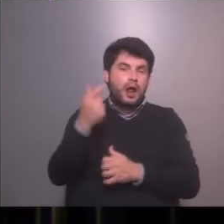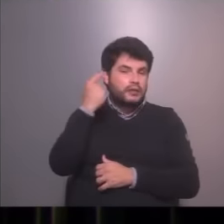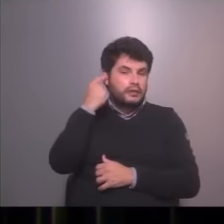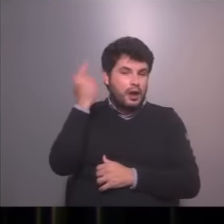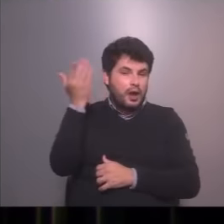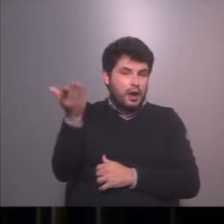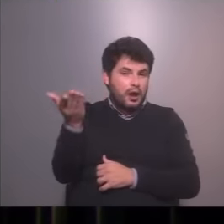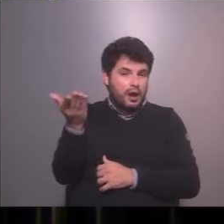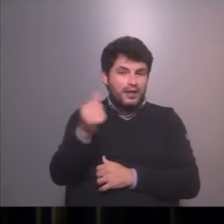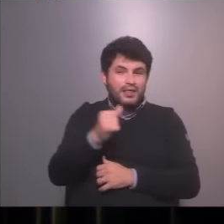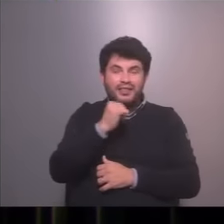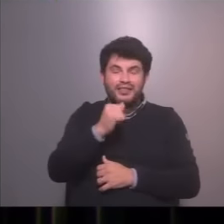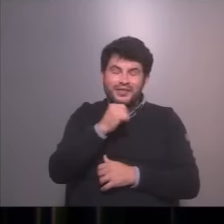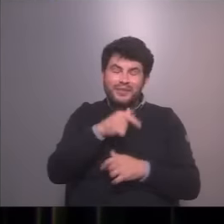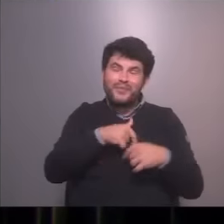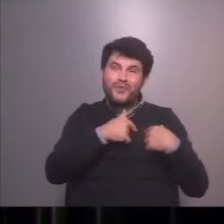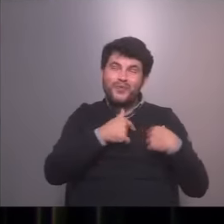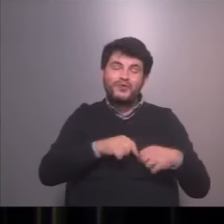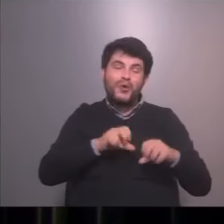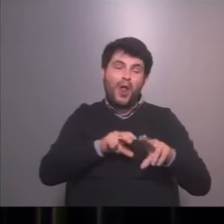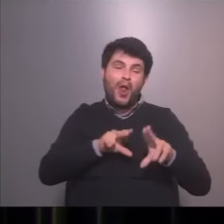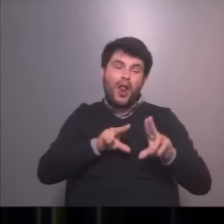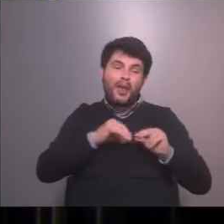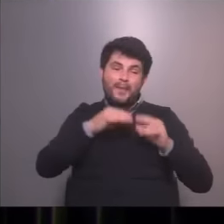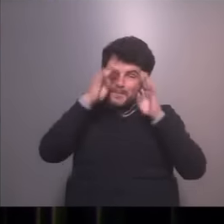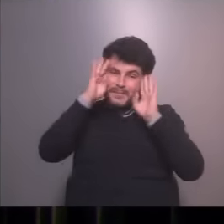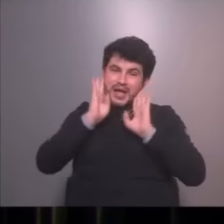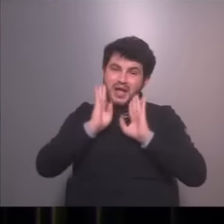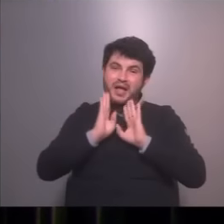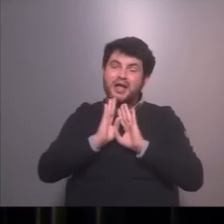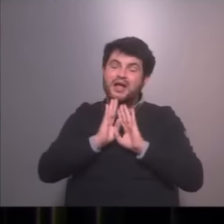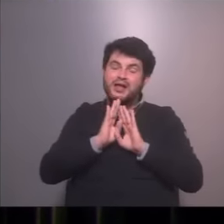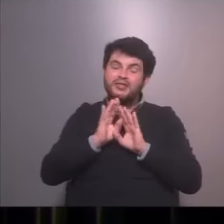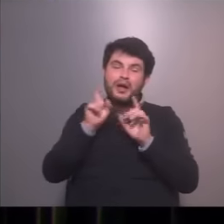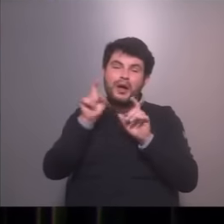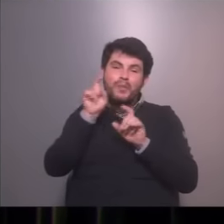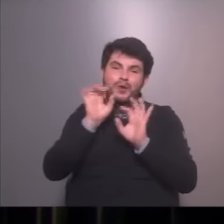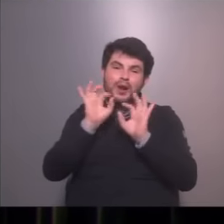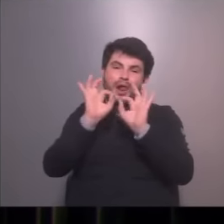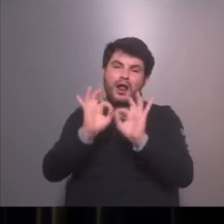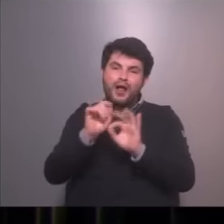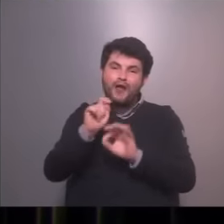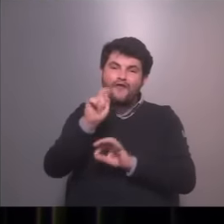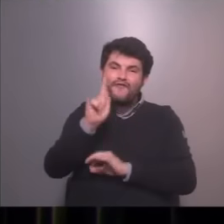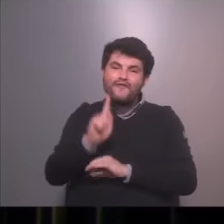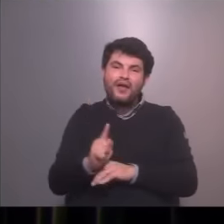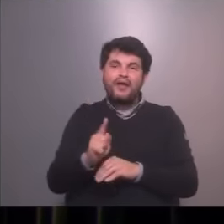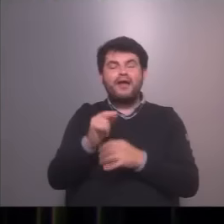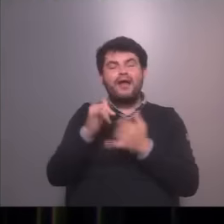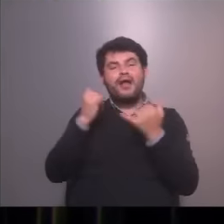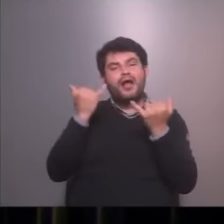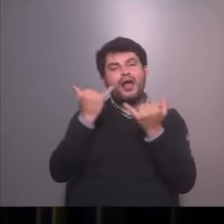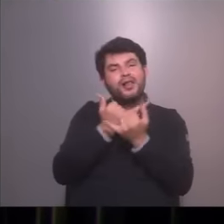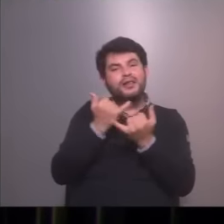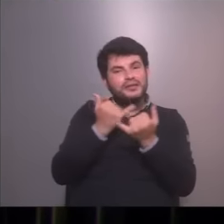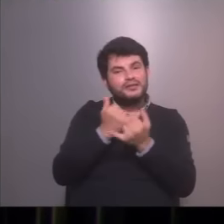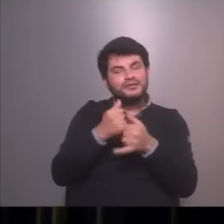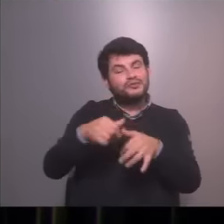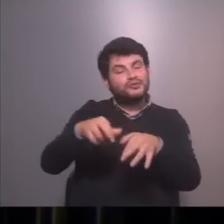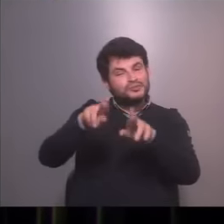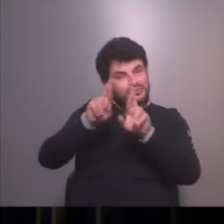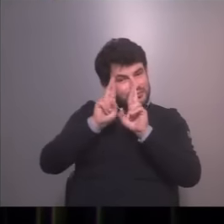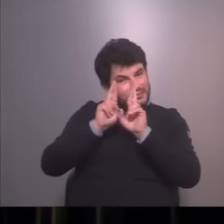em si as dores da humanidade pecadora e dilacerada pela guerra, mas que sempre encontraram no coração imaculado